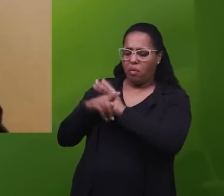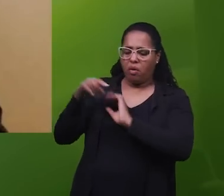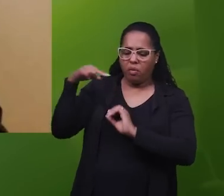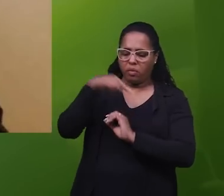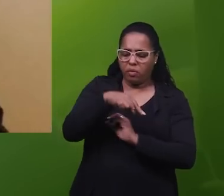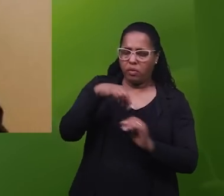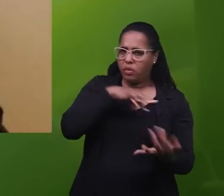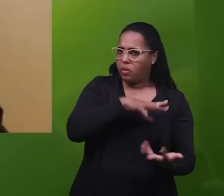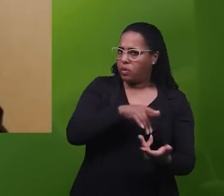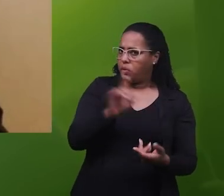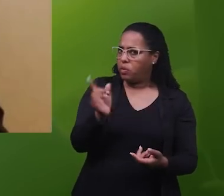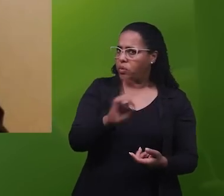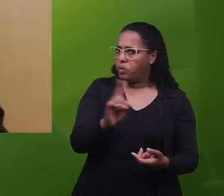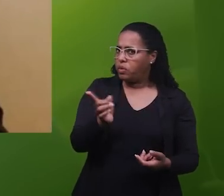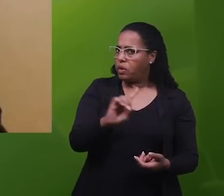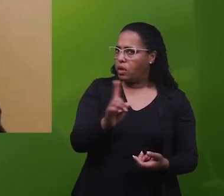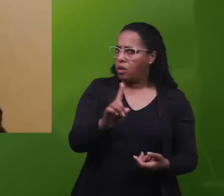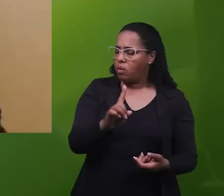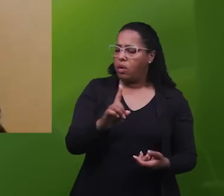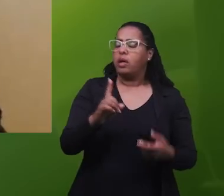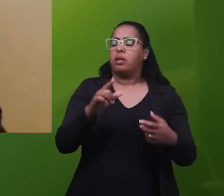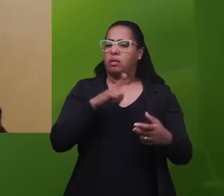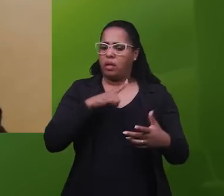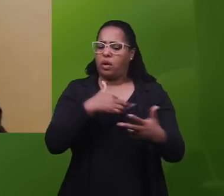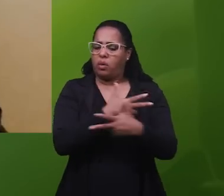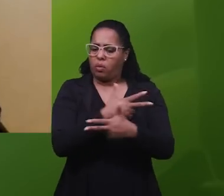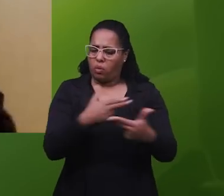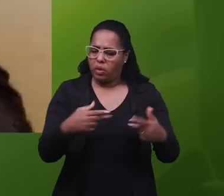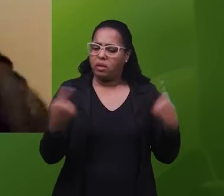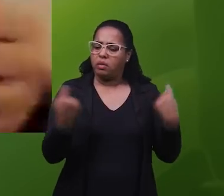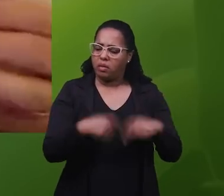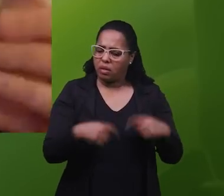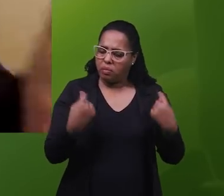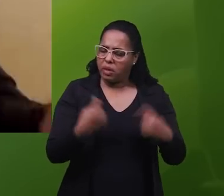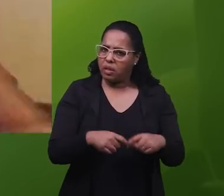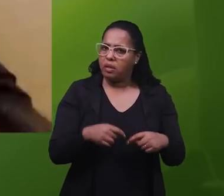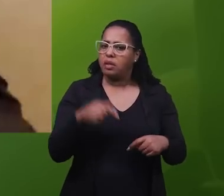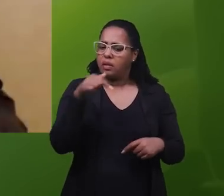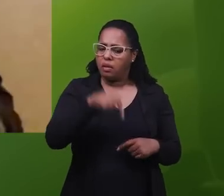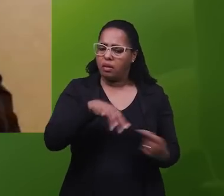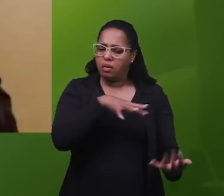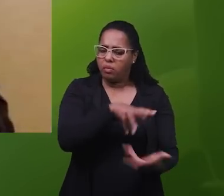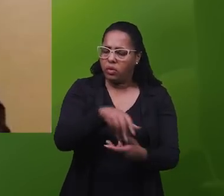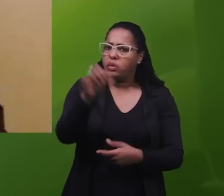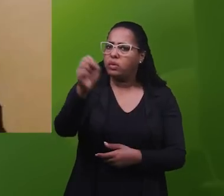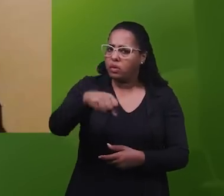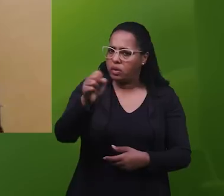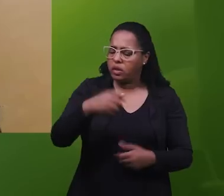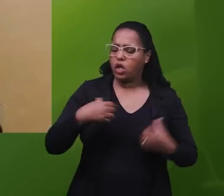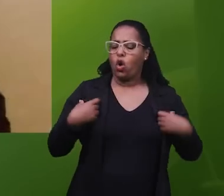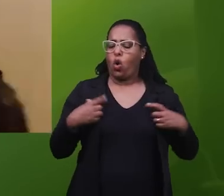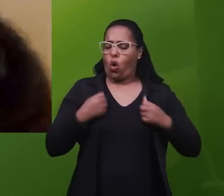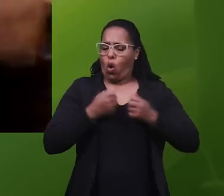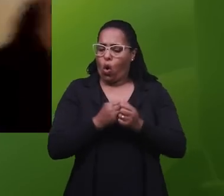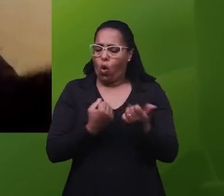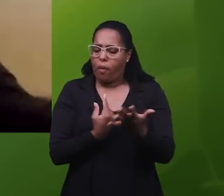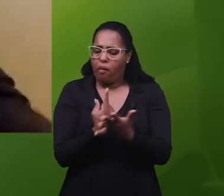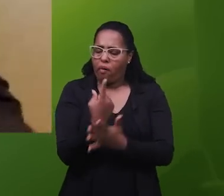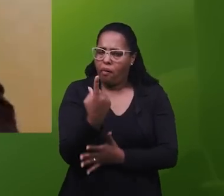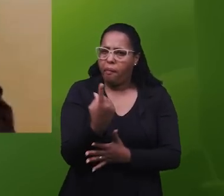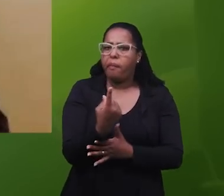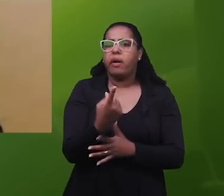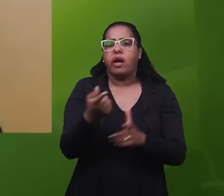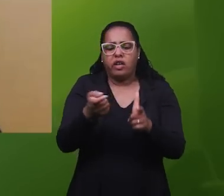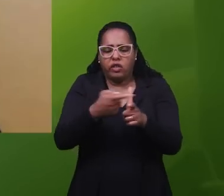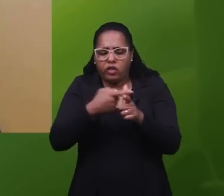não sejam necessárias para a subsistência. Criação dos seus filhos, você tem que se vestir, você tem que trabalhar, pagar uma conta,